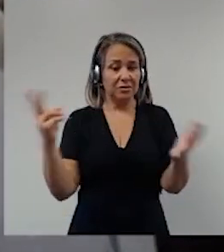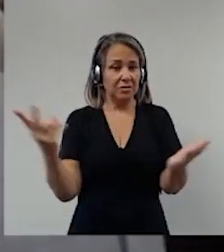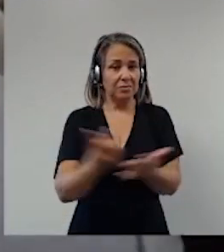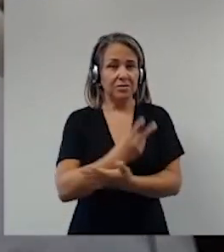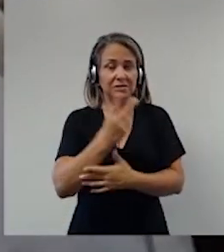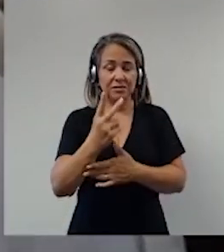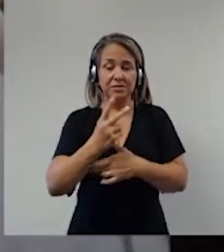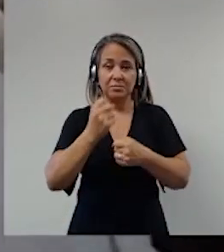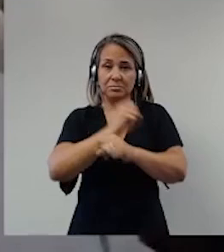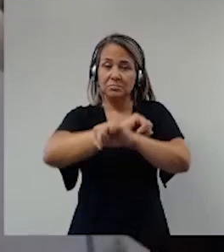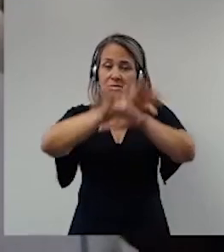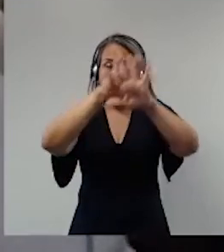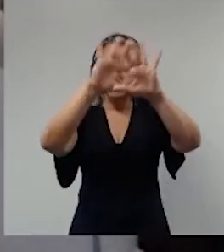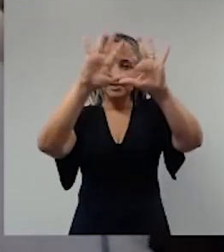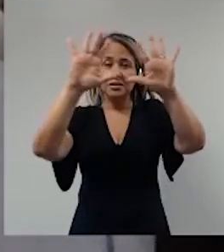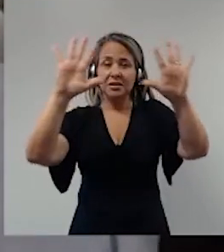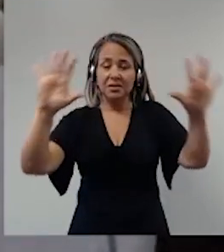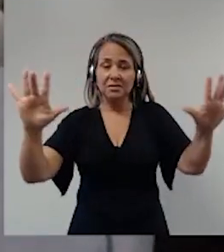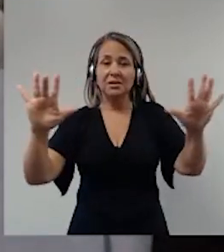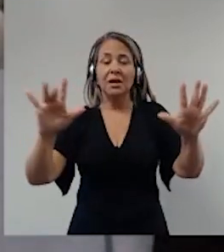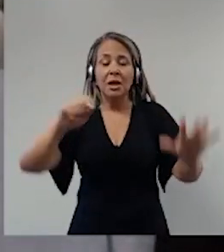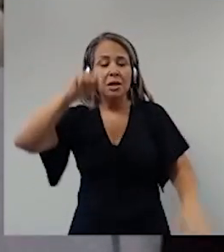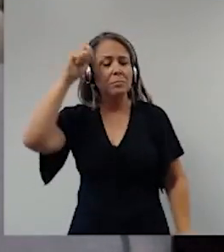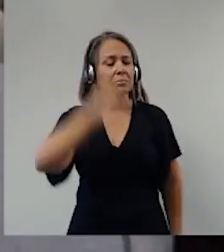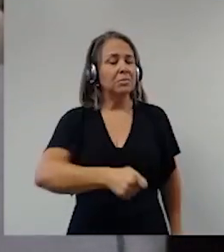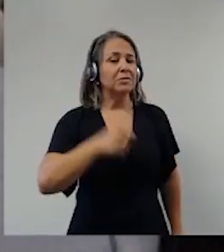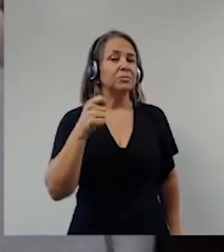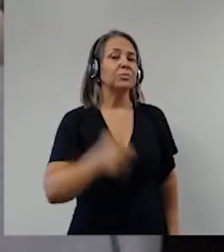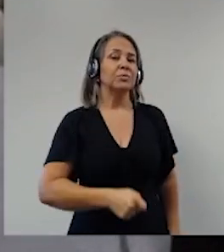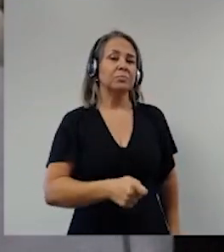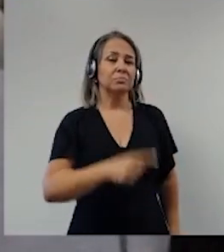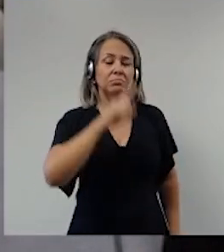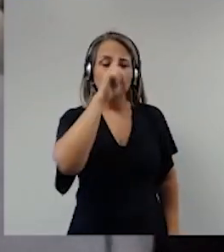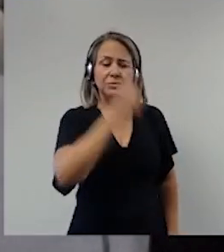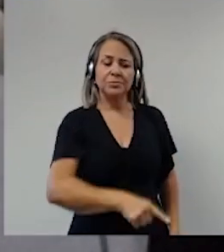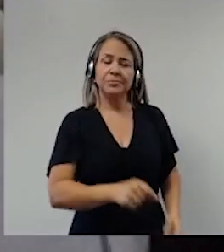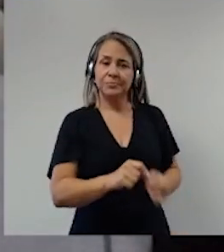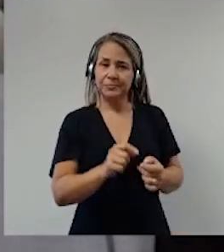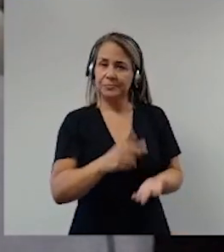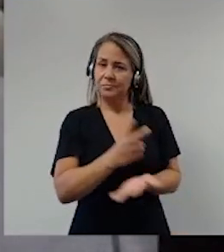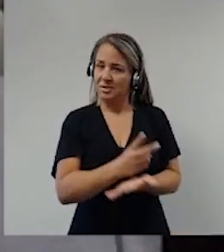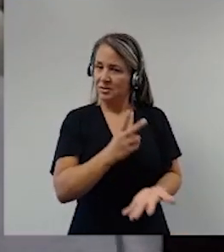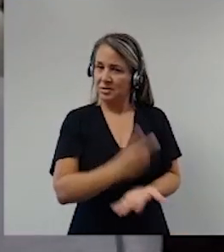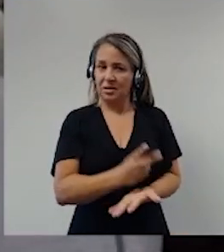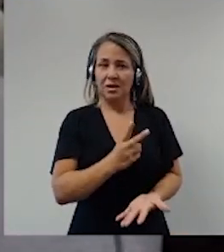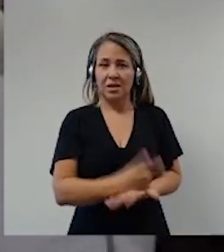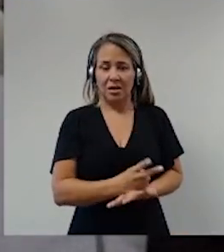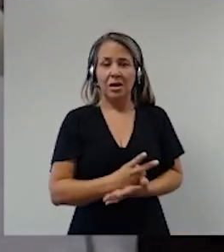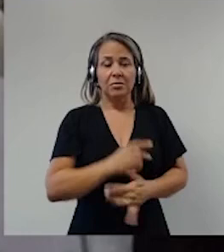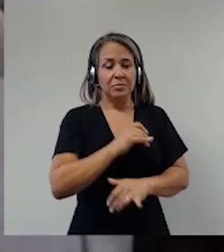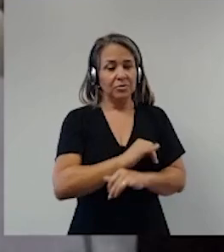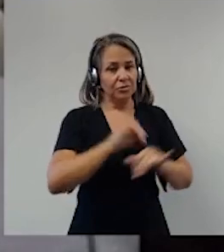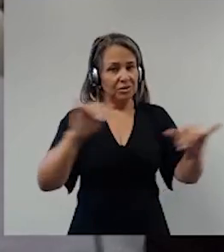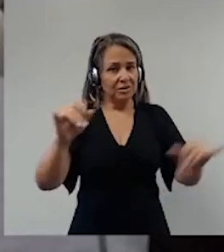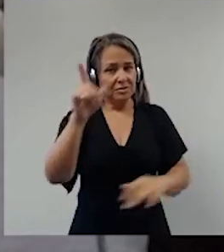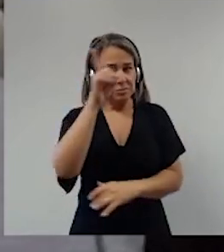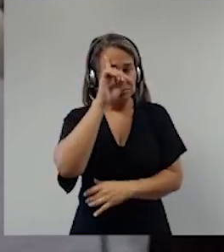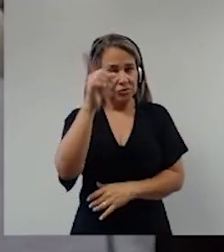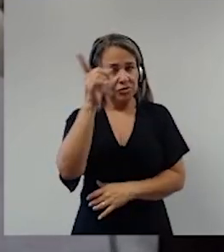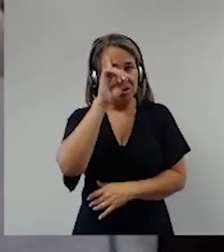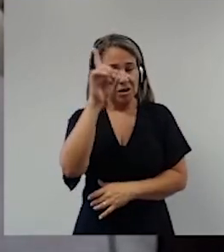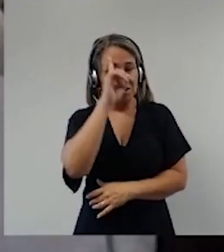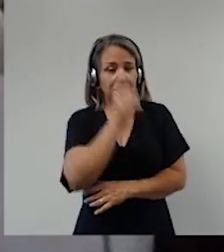com transparência, determinou que fosse mantida a integralidade da divulgação diária